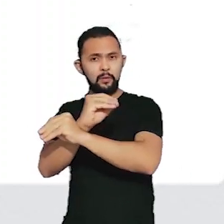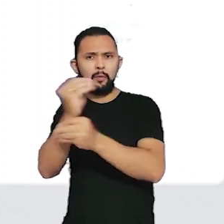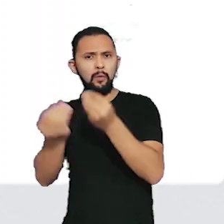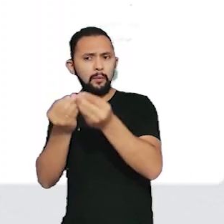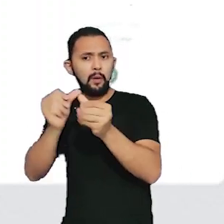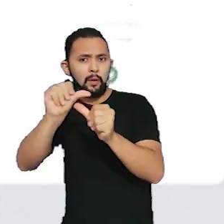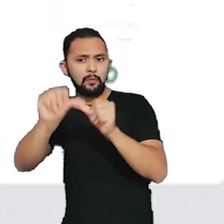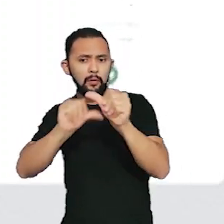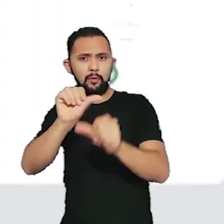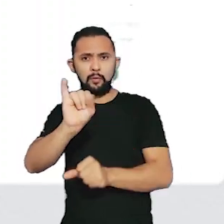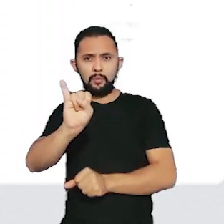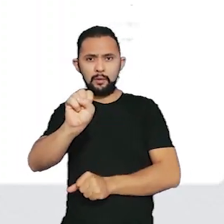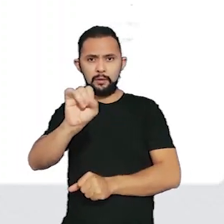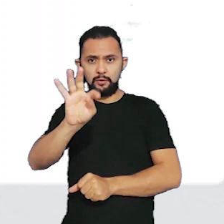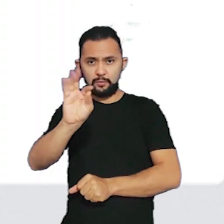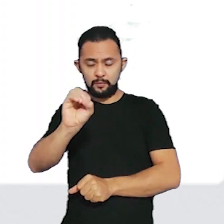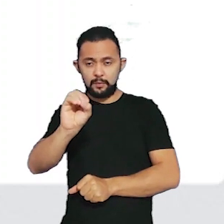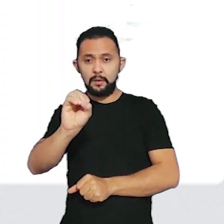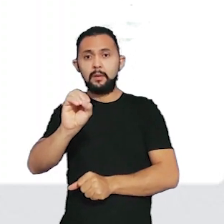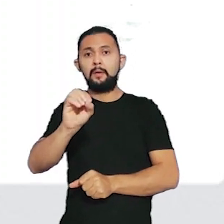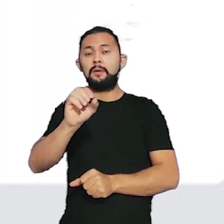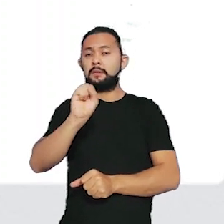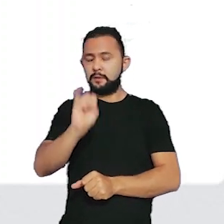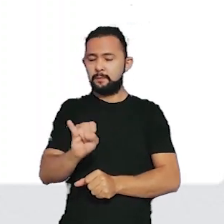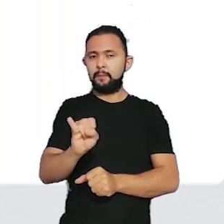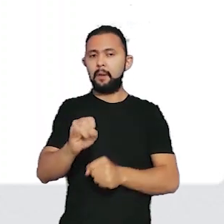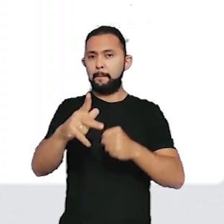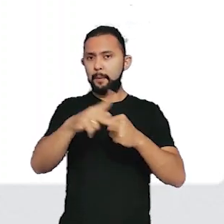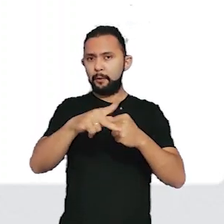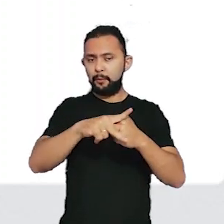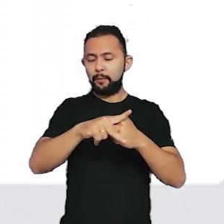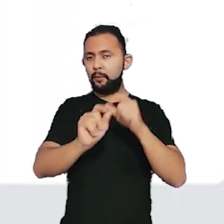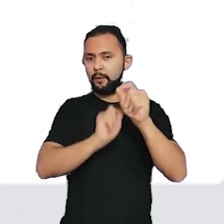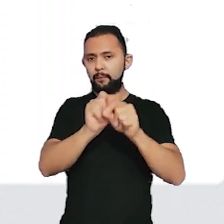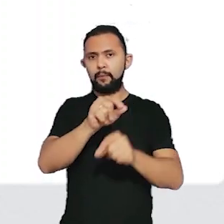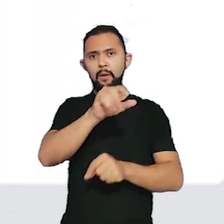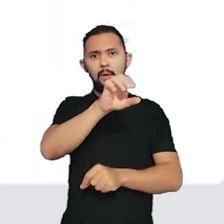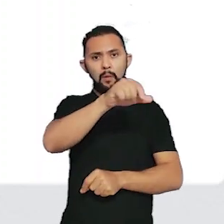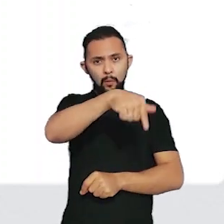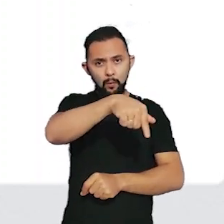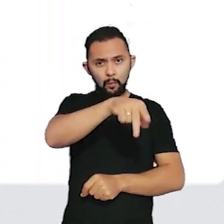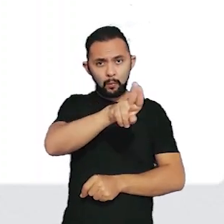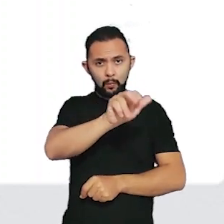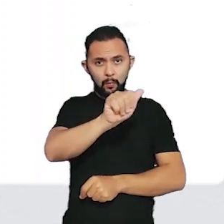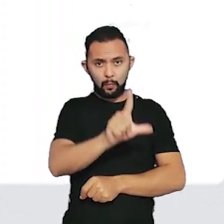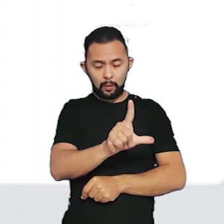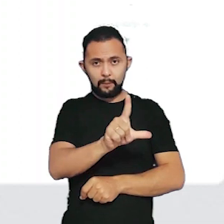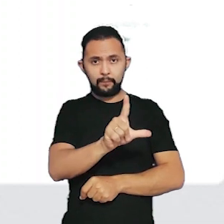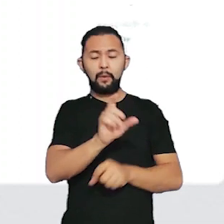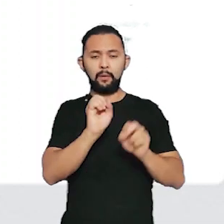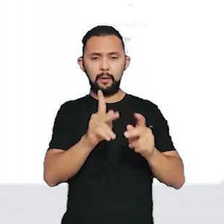ser pronome, eu troco pelo o qual, tá? Conjunção introduz orações substantivas, pronome introduz